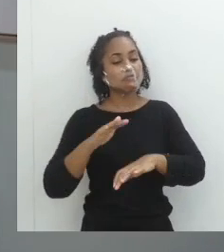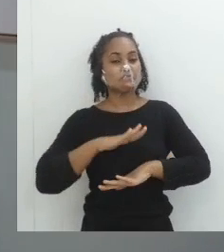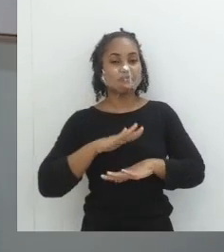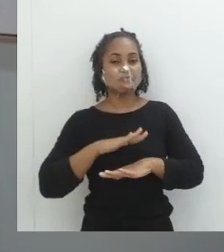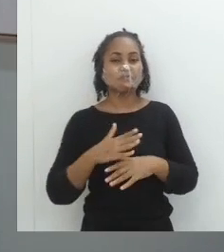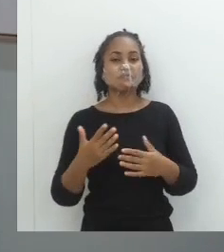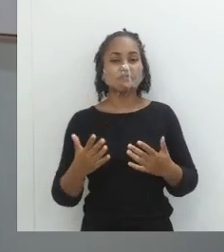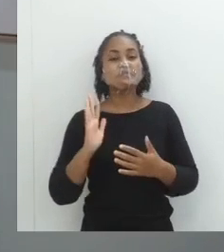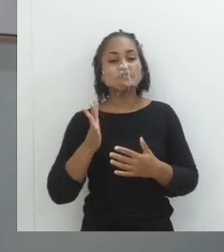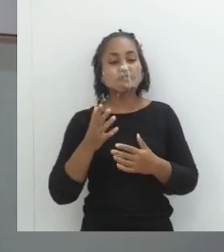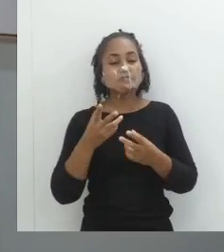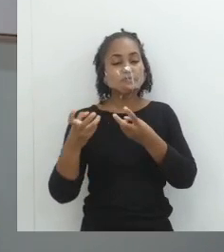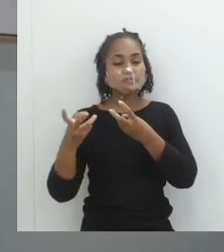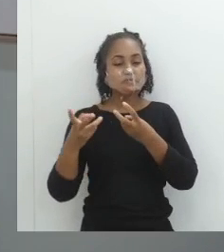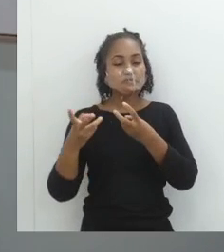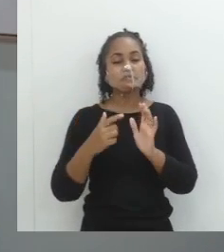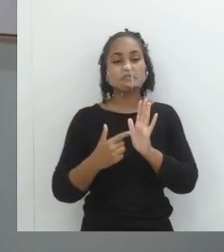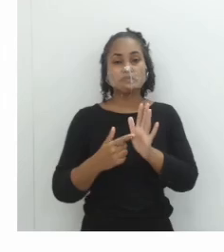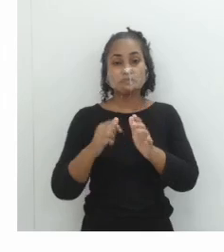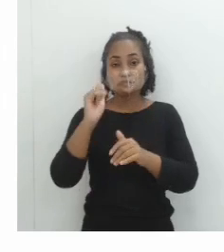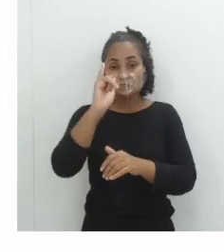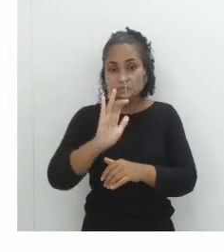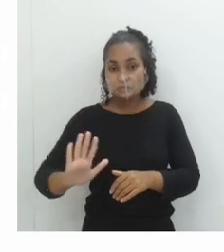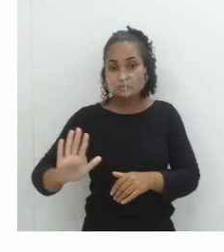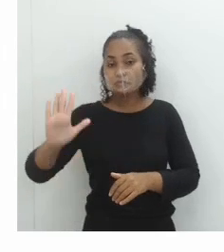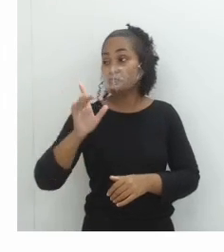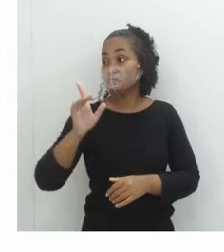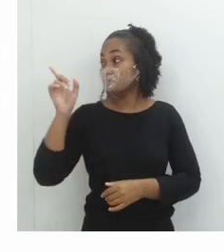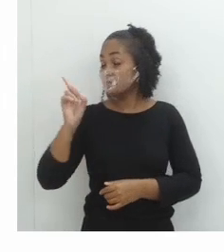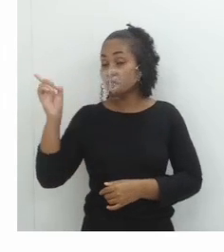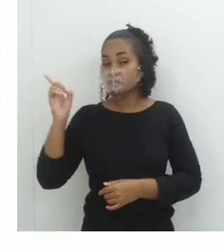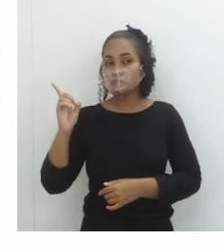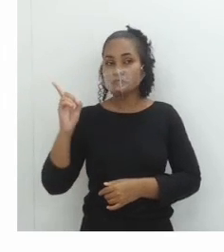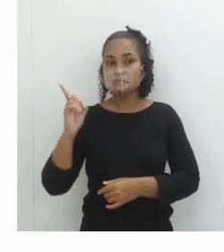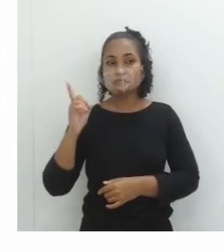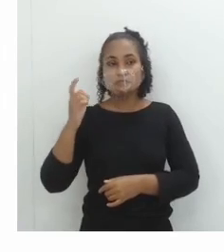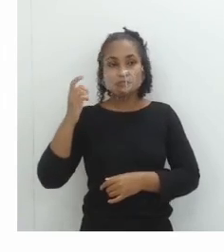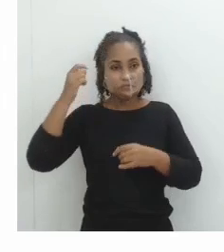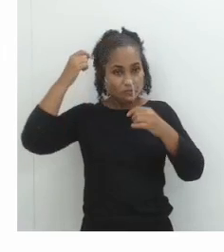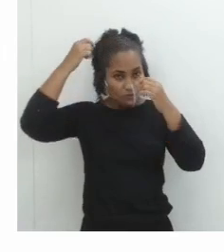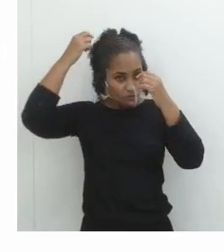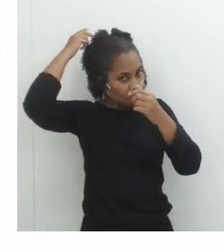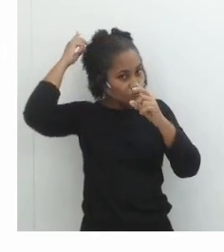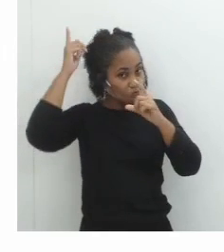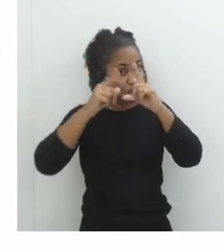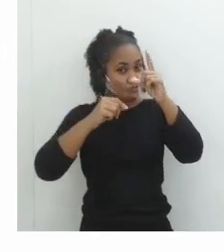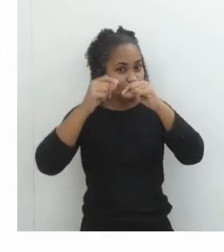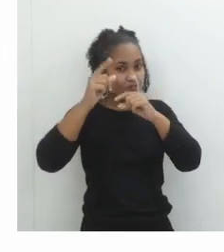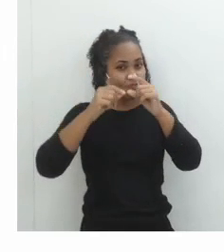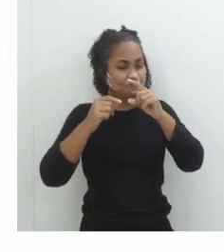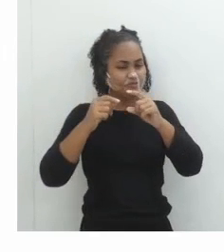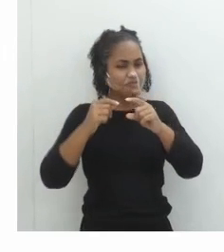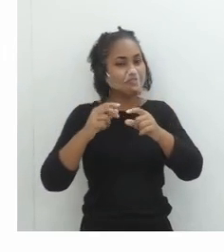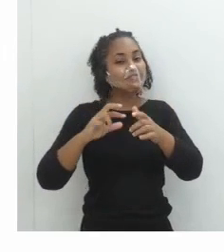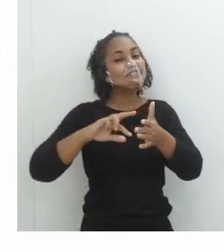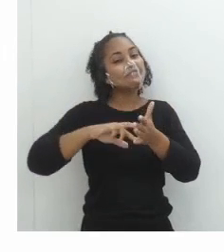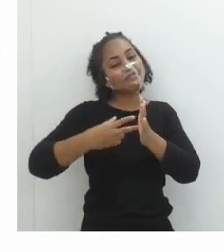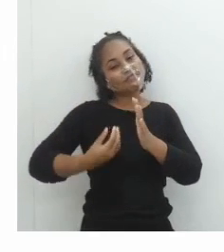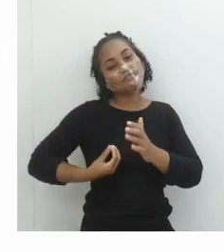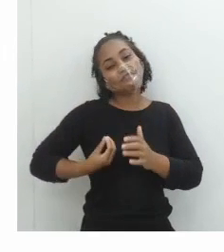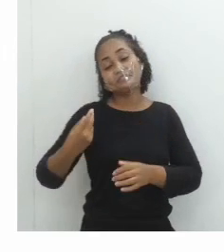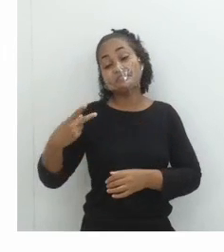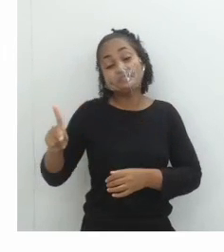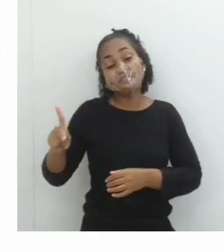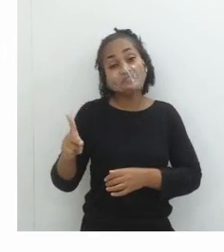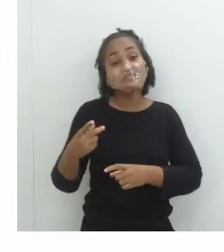corporal. Como eu trouxe para vocês também aqui nessa imagem, a foto de um homem com estrela na cabeça. Para ele, isso tem algum significado.